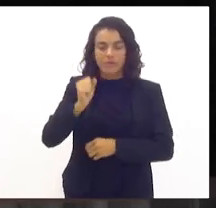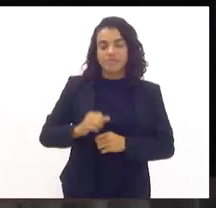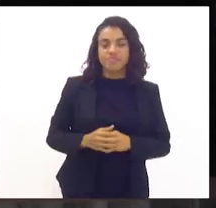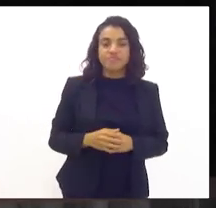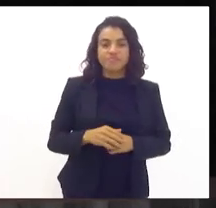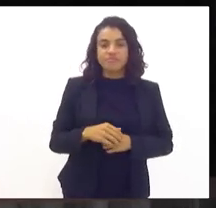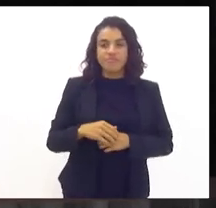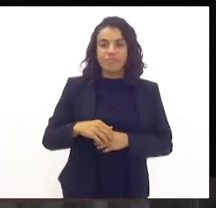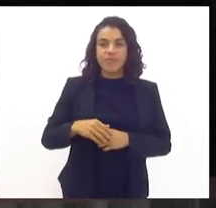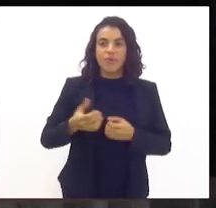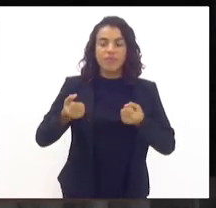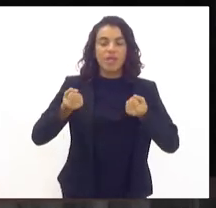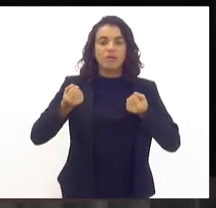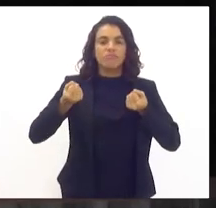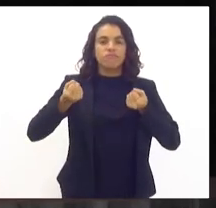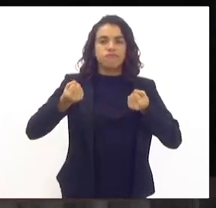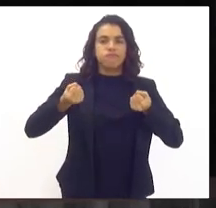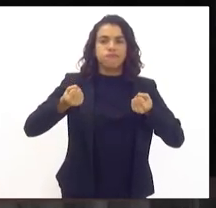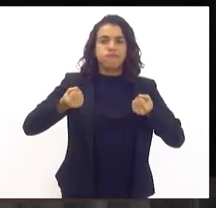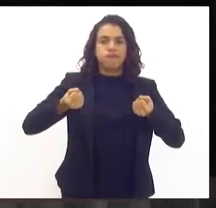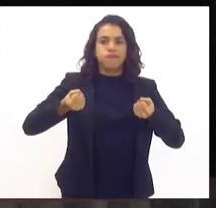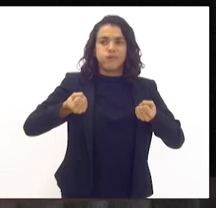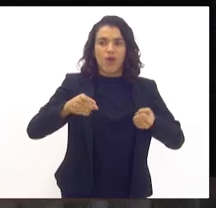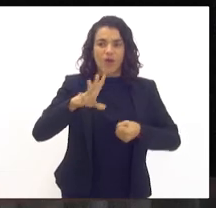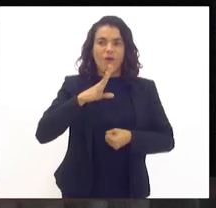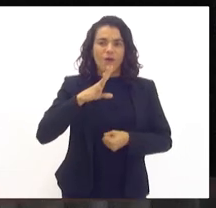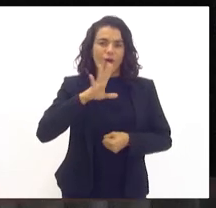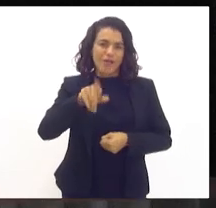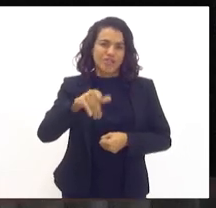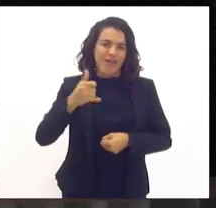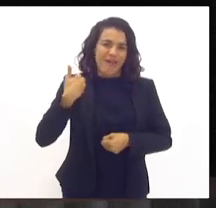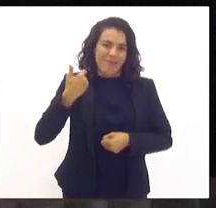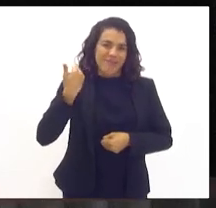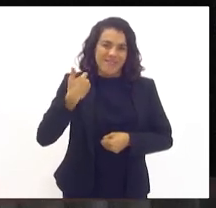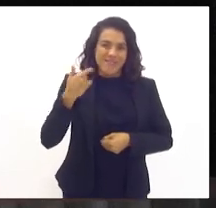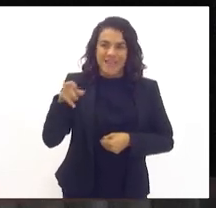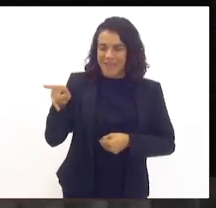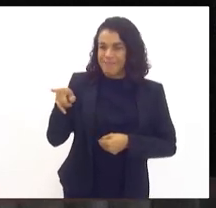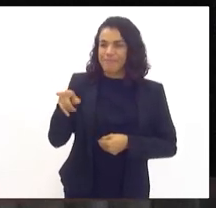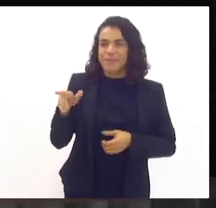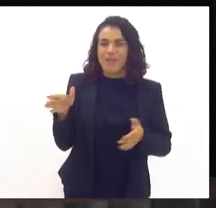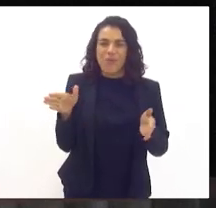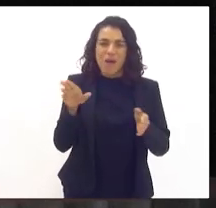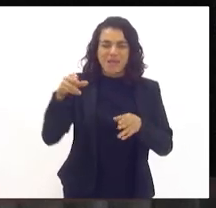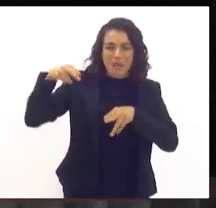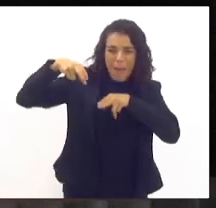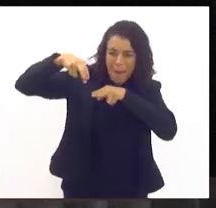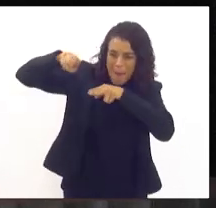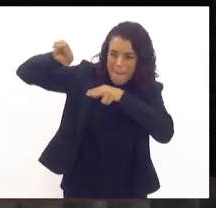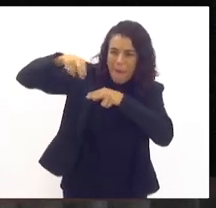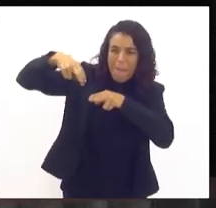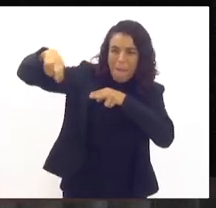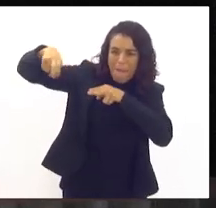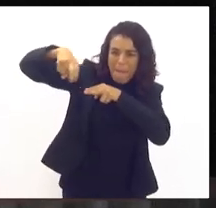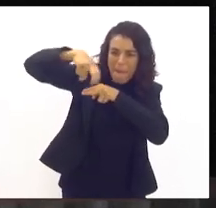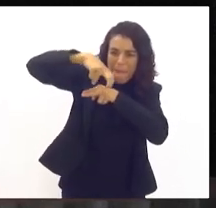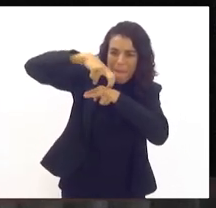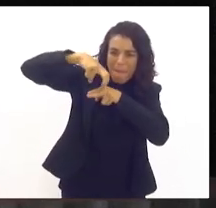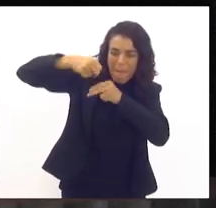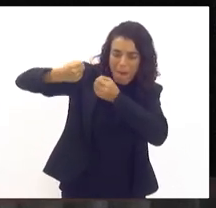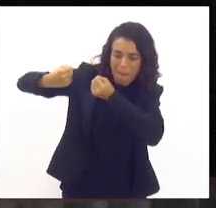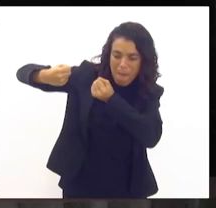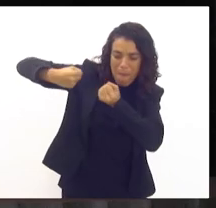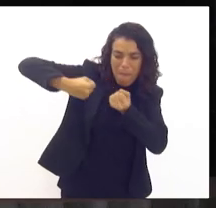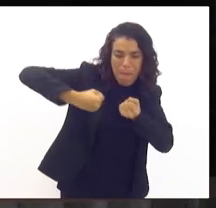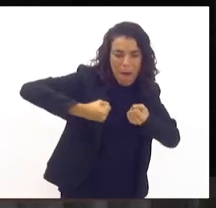a serrinha do Rio da Prata, dos Paulo conhece bem, que já foi no meu aniversário lá, uma serrinha estreita, né? Caminhozinho estreito, desci